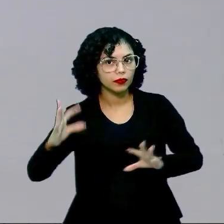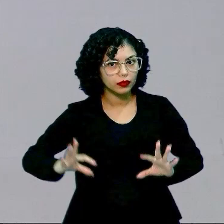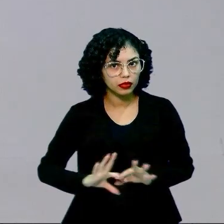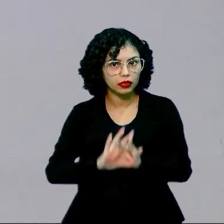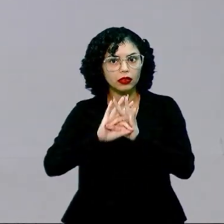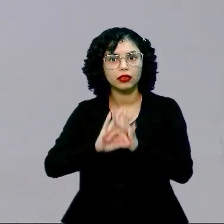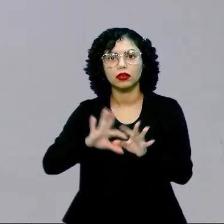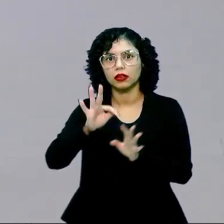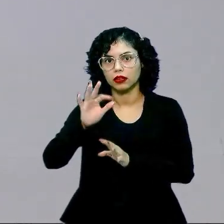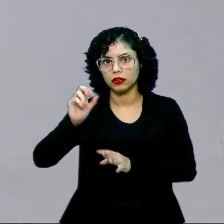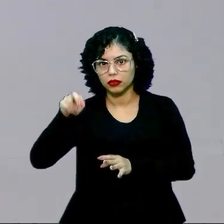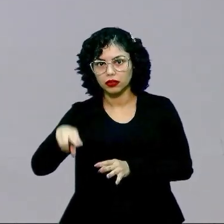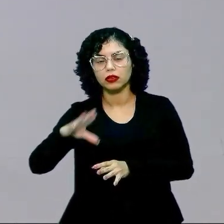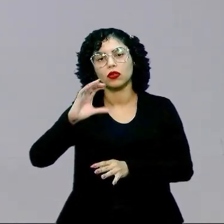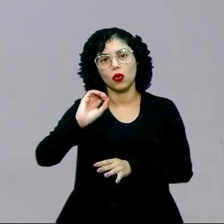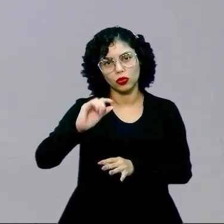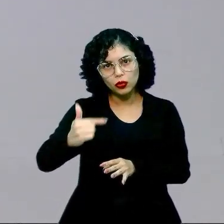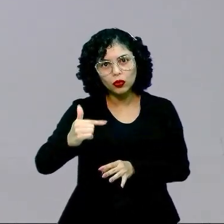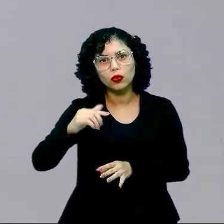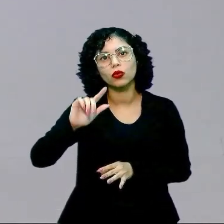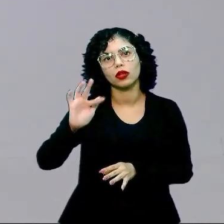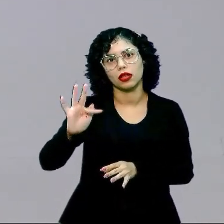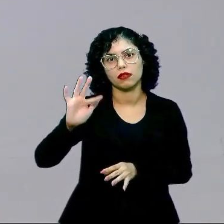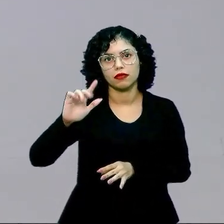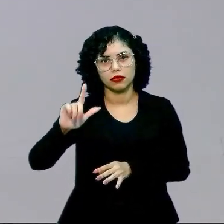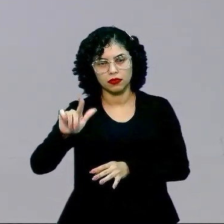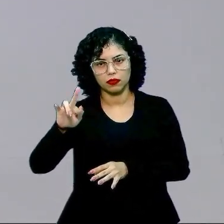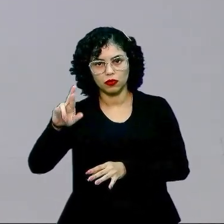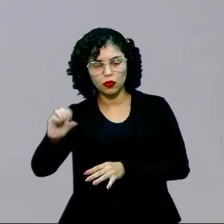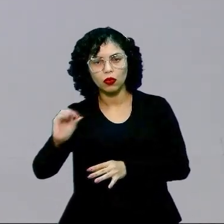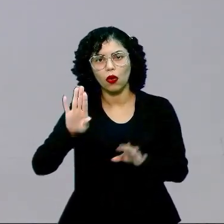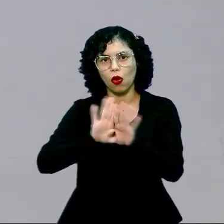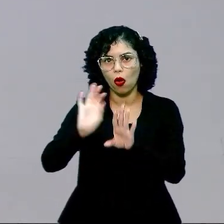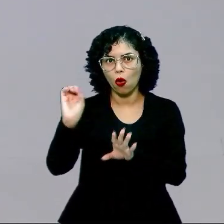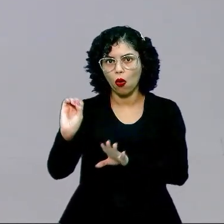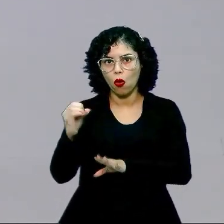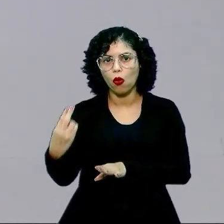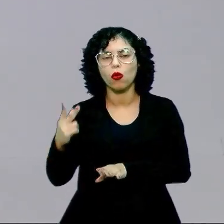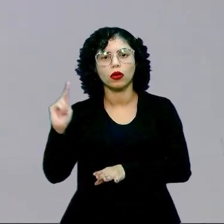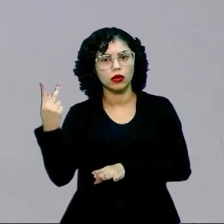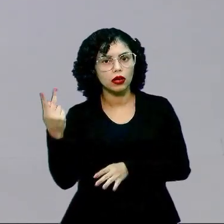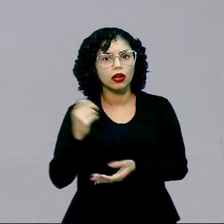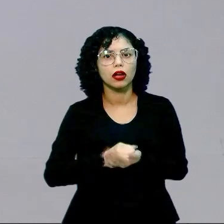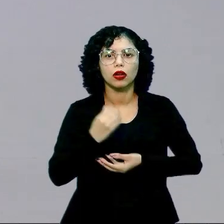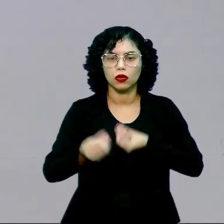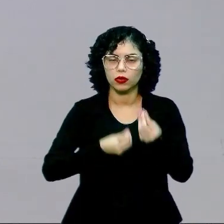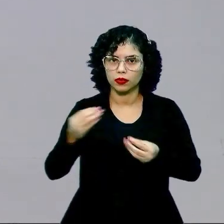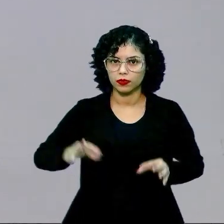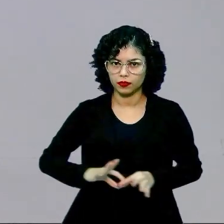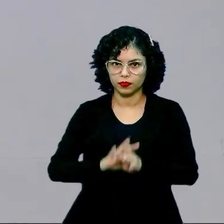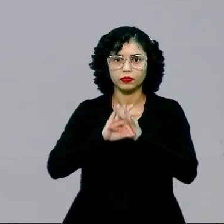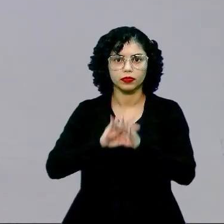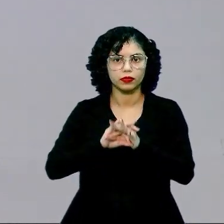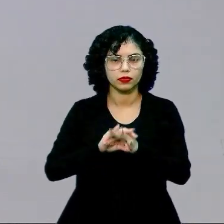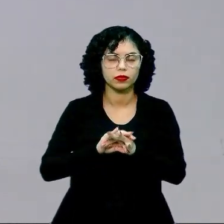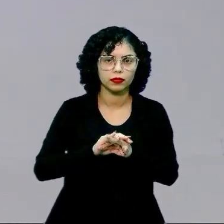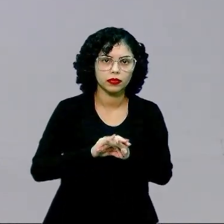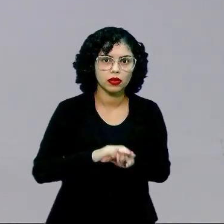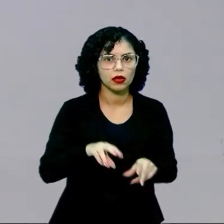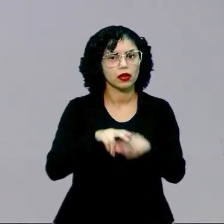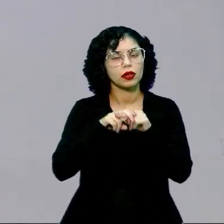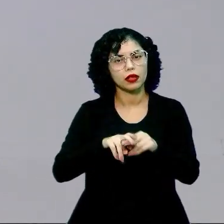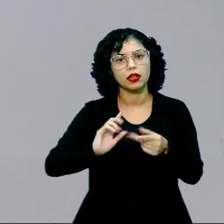ligado a FON, oxigênio, flúor ou nitrogênio, ela é configurada como uma ligação de hidrogênio. Então, por